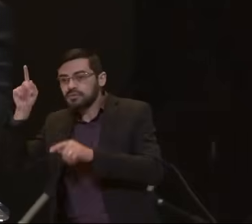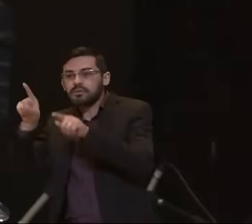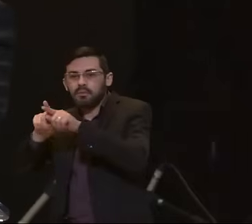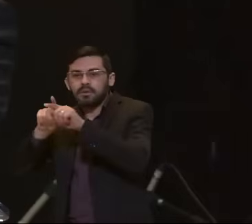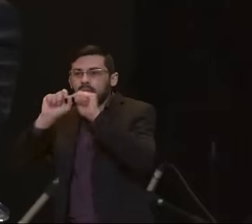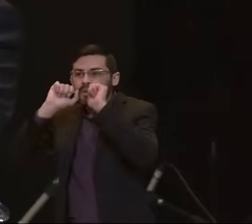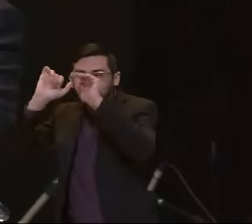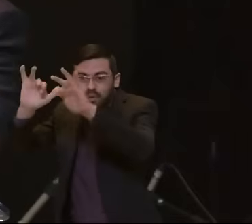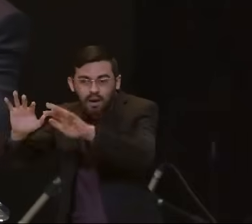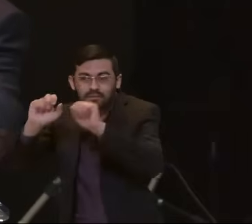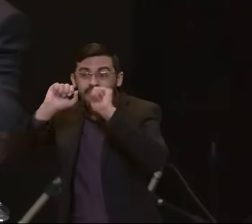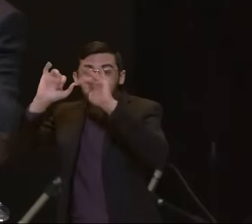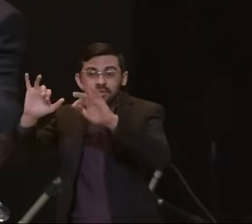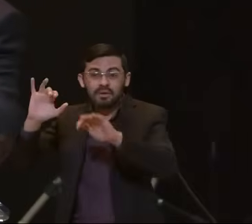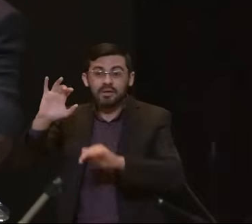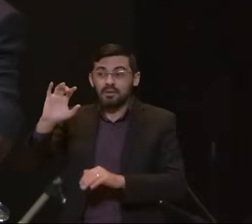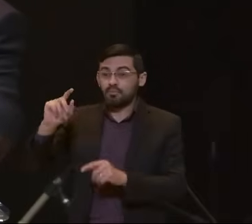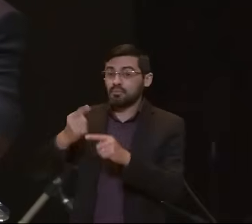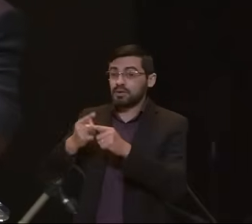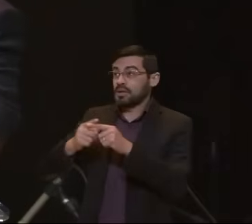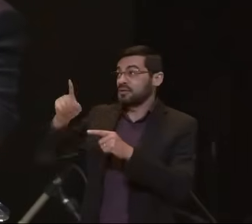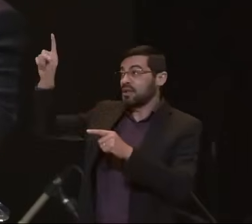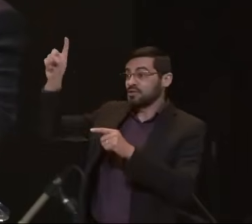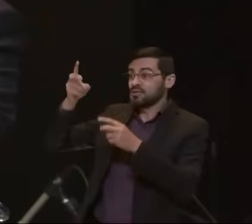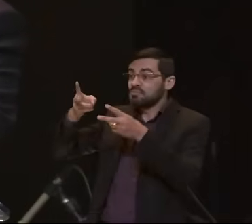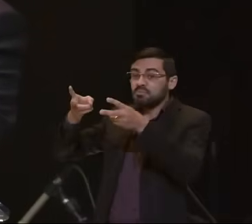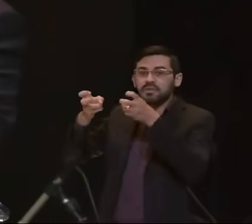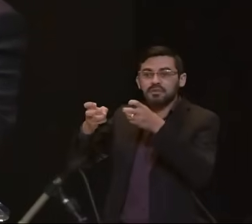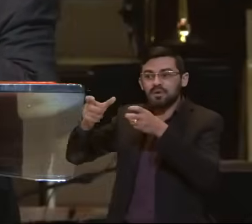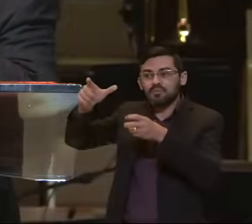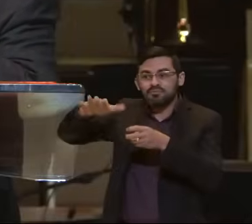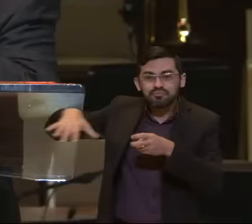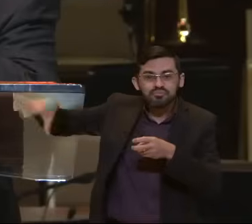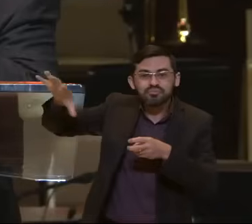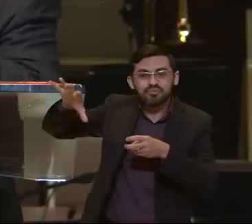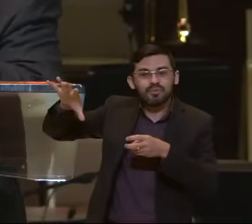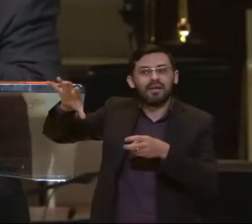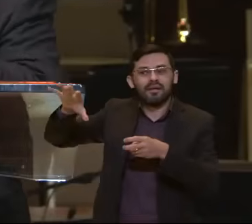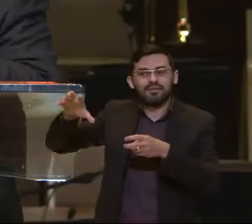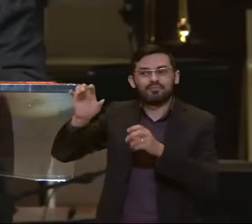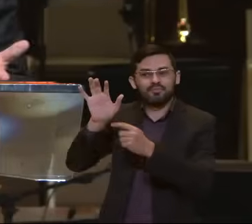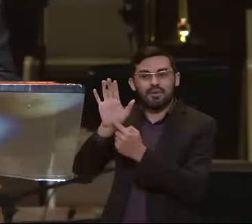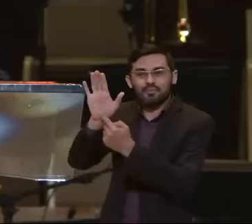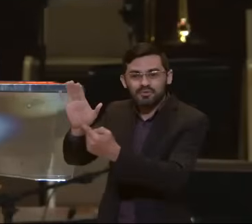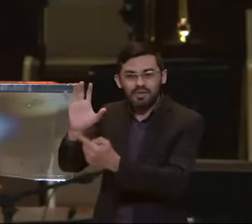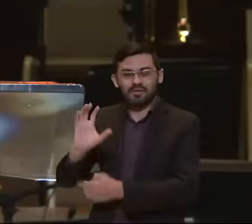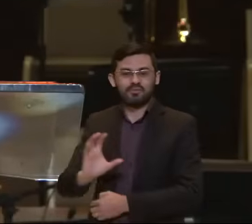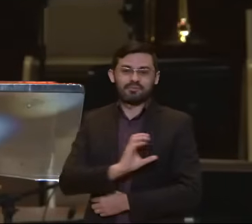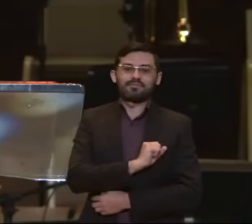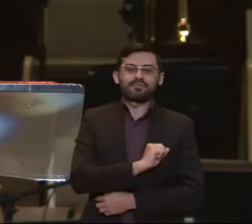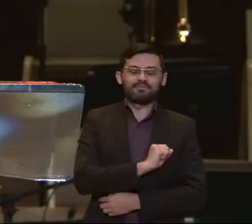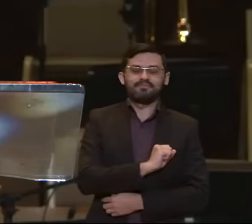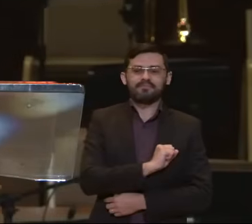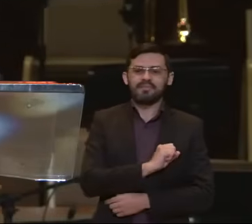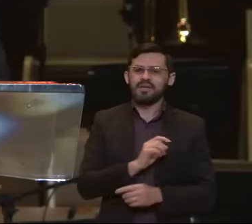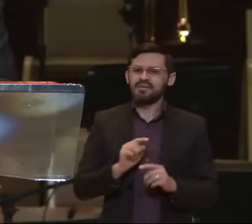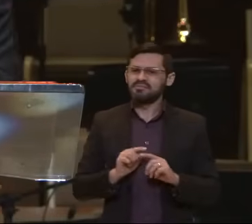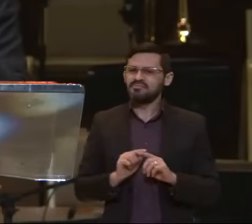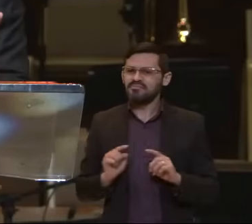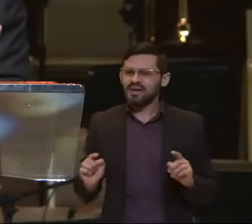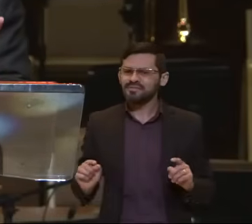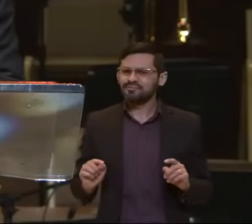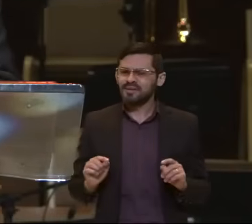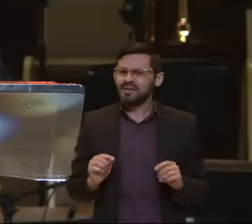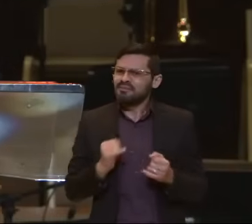abençoadas, e o amor de Jesus viu a outra pessoa, então esse vaso aqui. E é interessante, não é? Será que